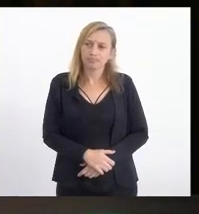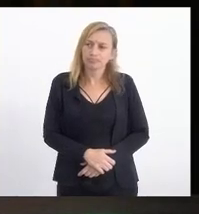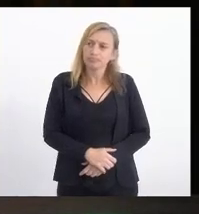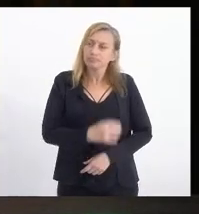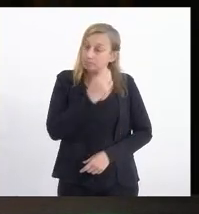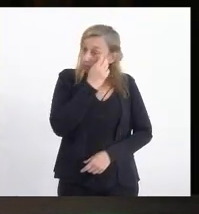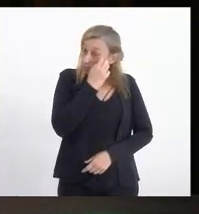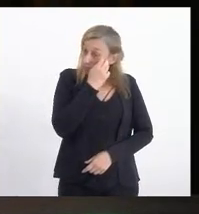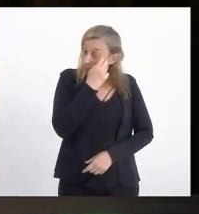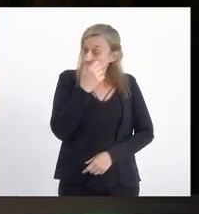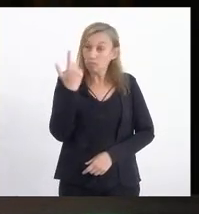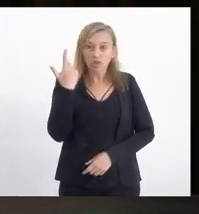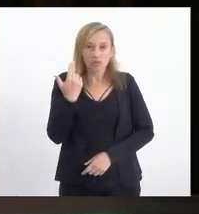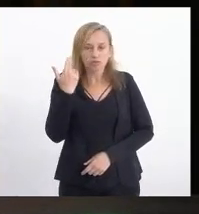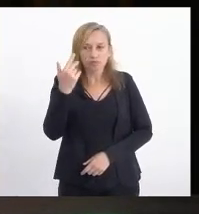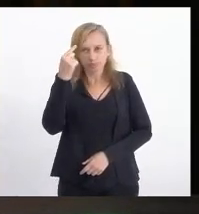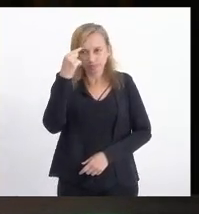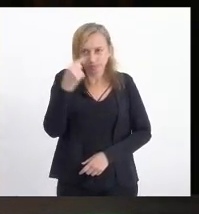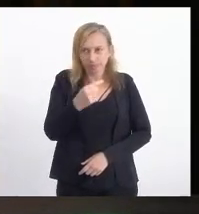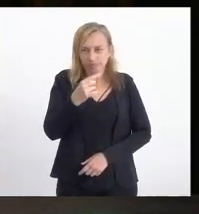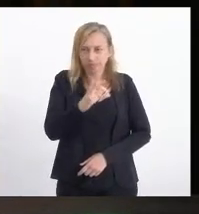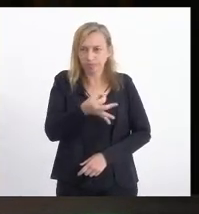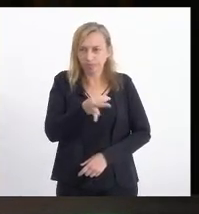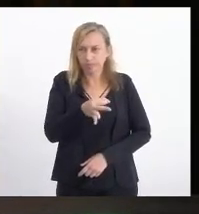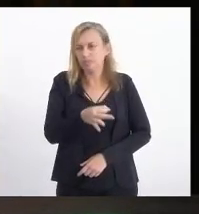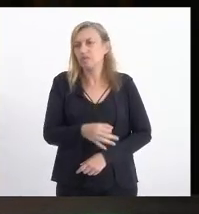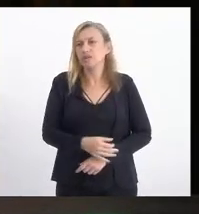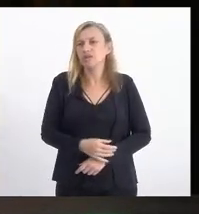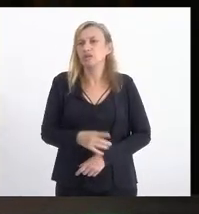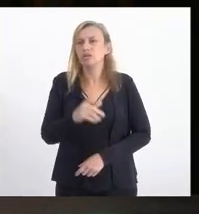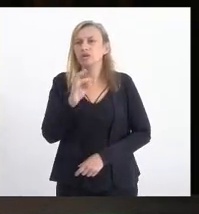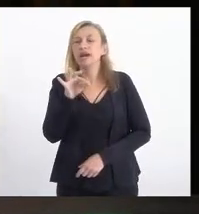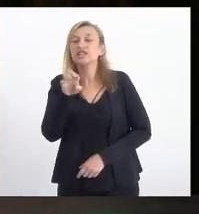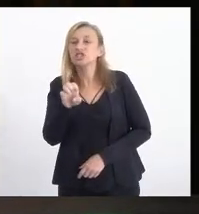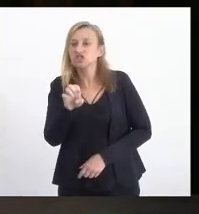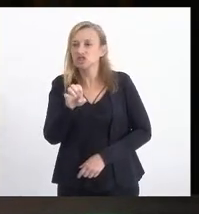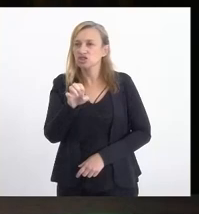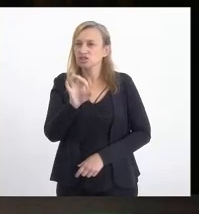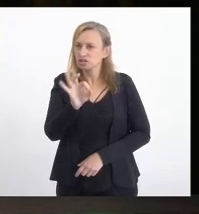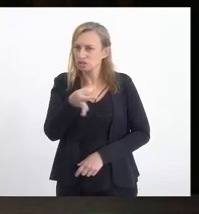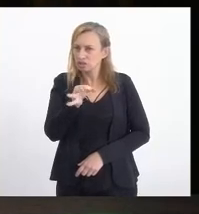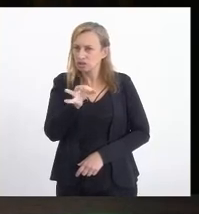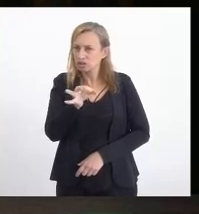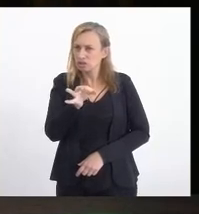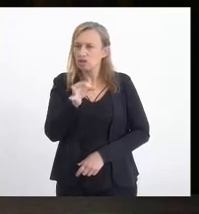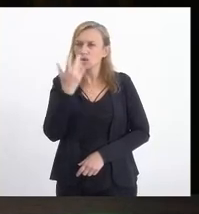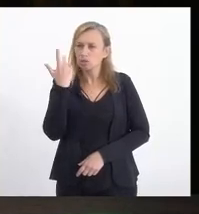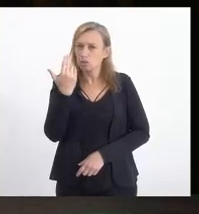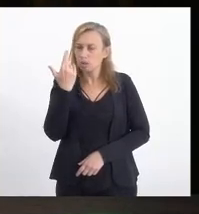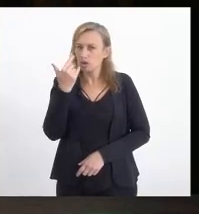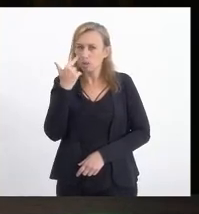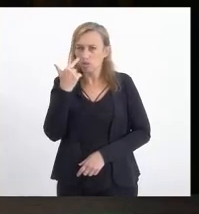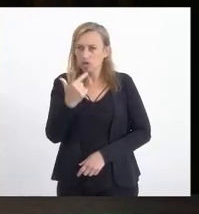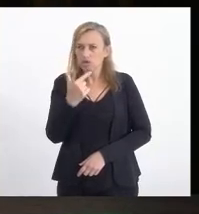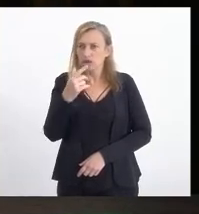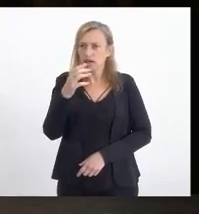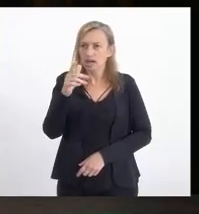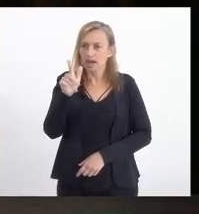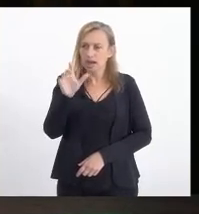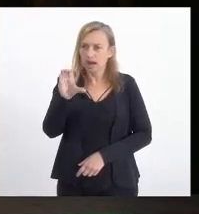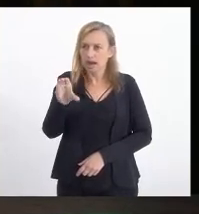um quilômetro comanda no máximo que comanda hungate no máximo normalmente que eu vejo é um